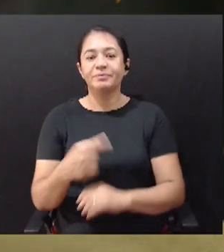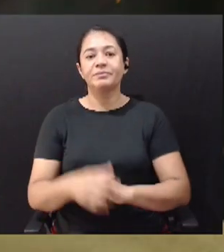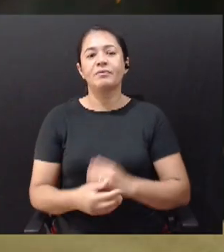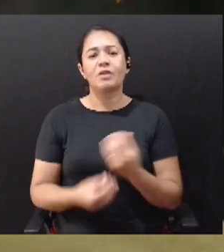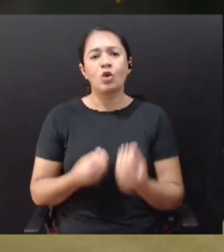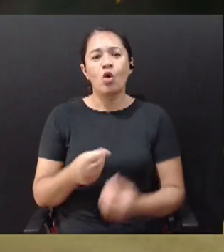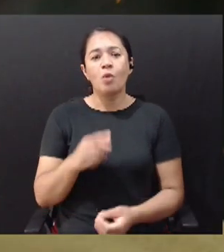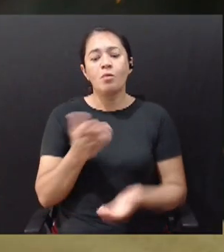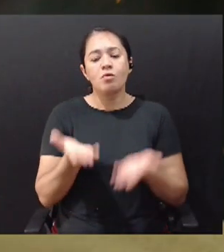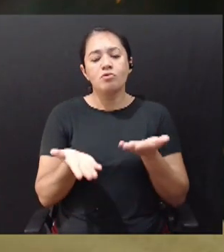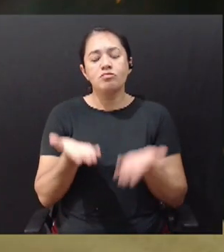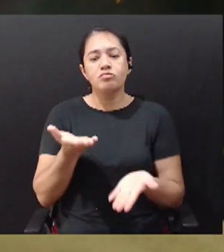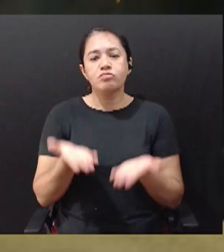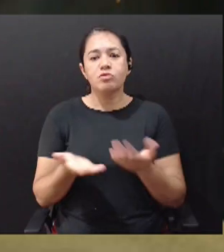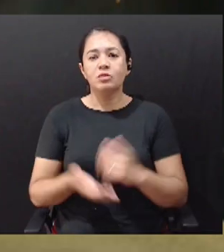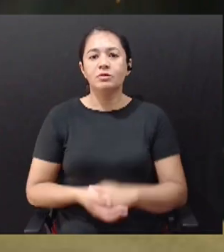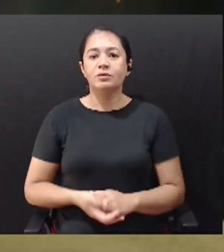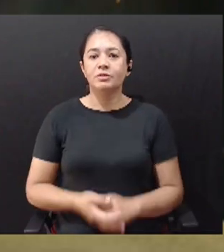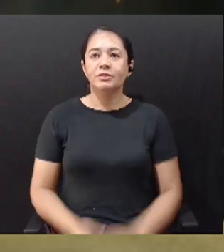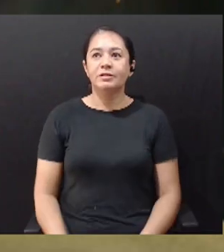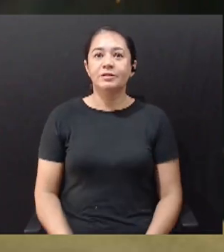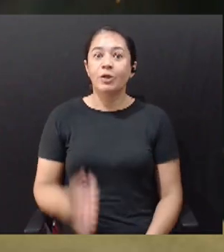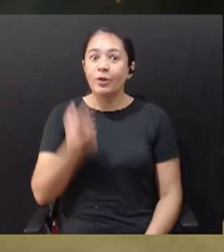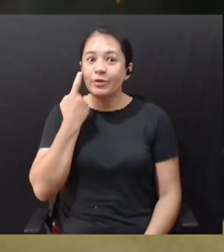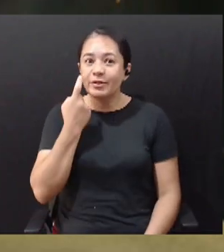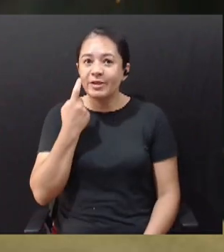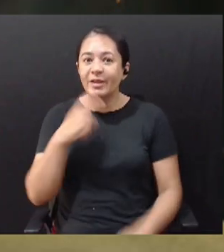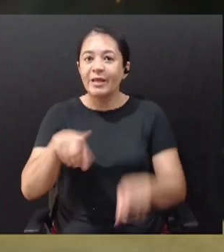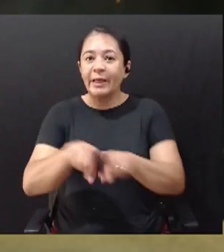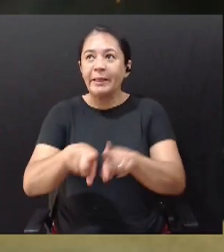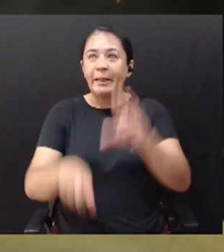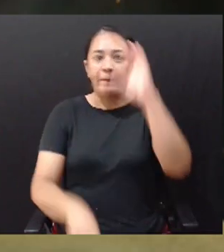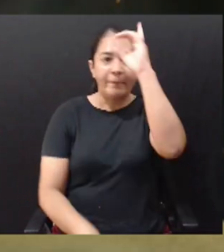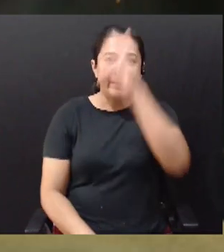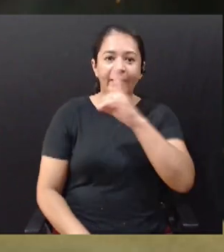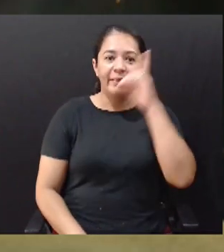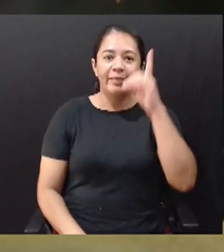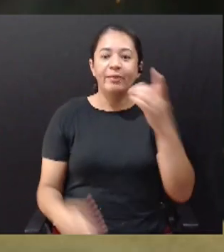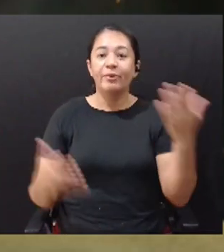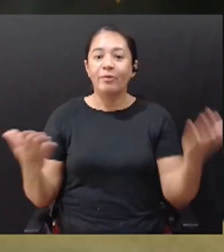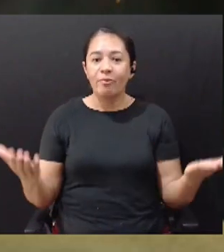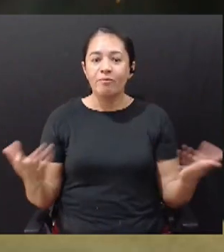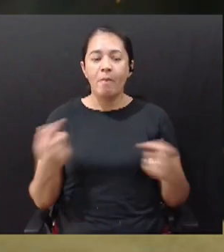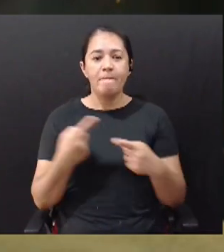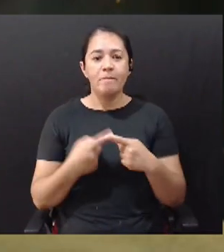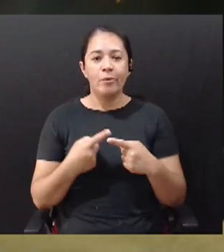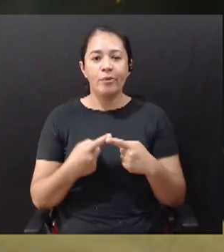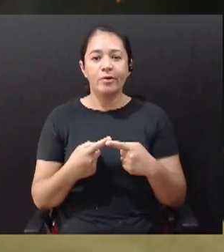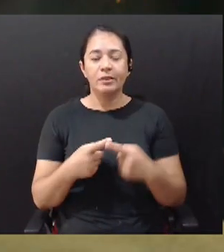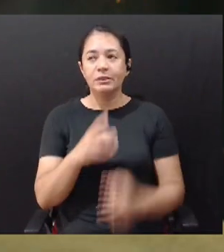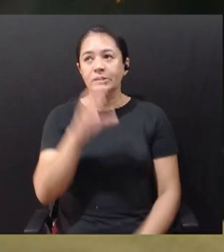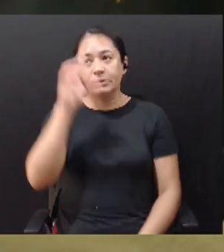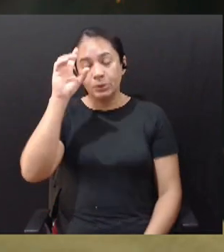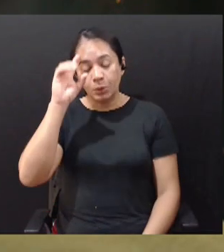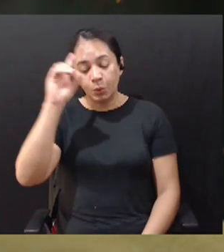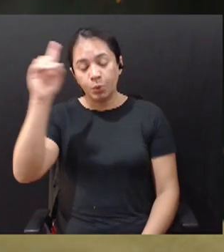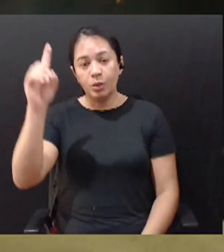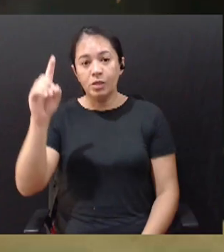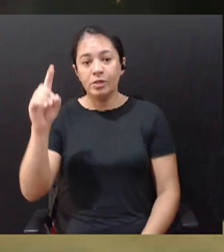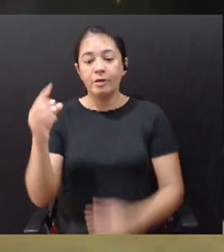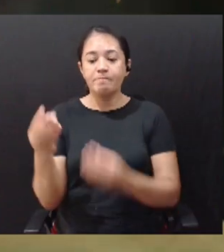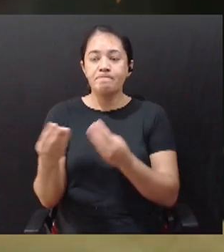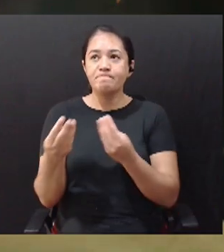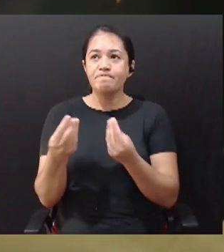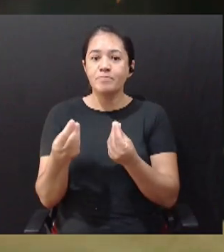equilibrado aí no sextamos e no domingamos, não é? Porque são dias que nos oferecem aí uma